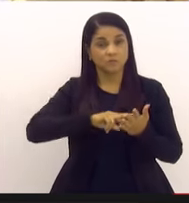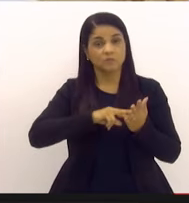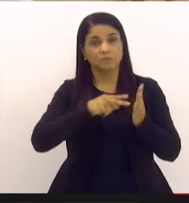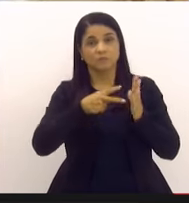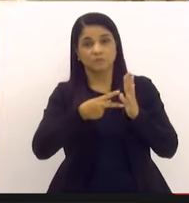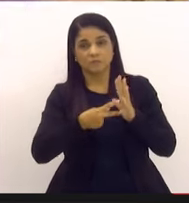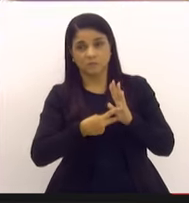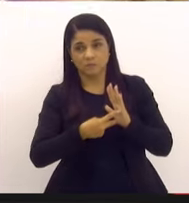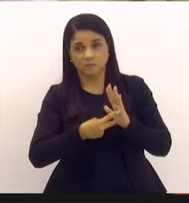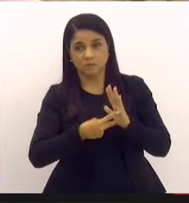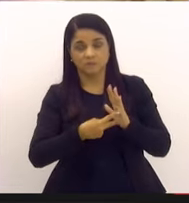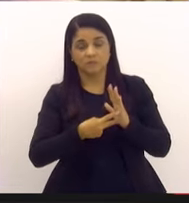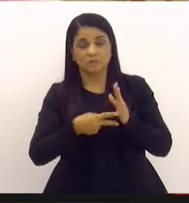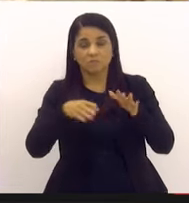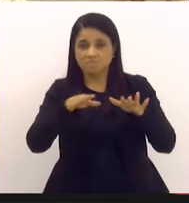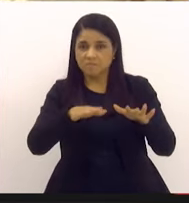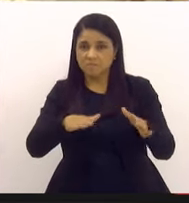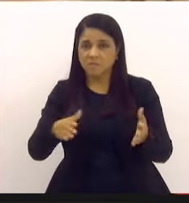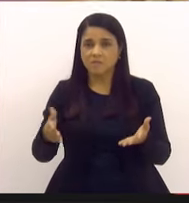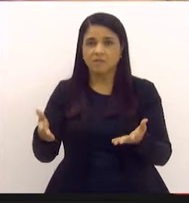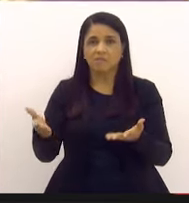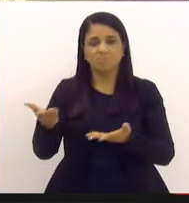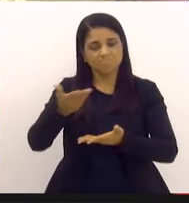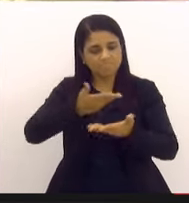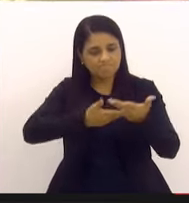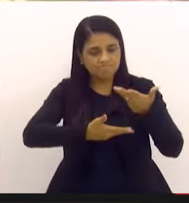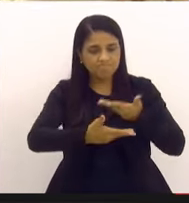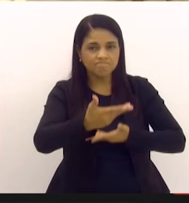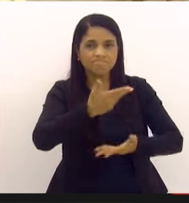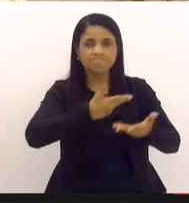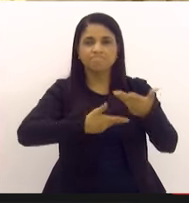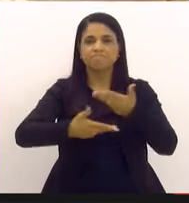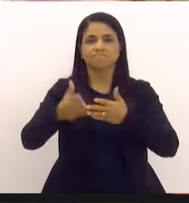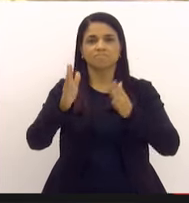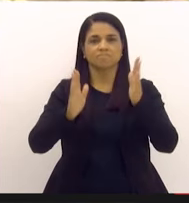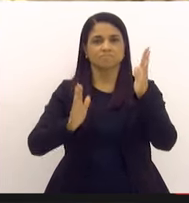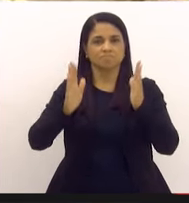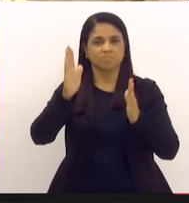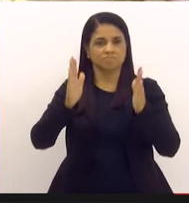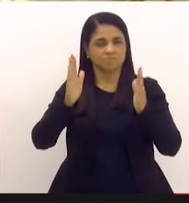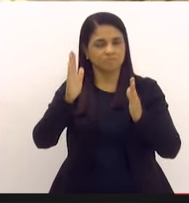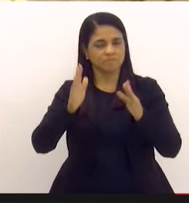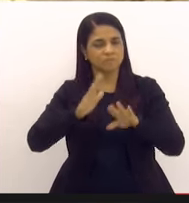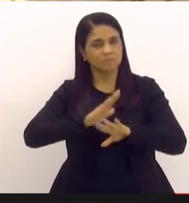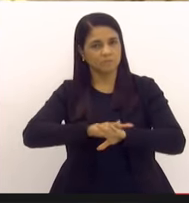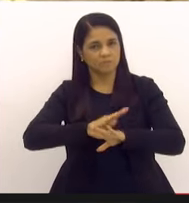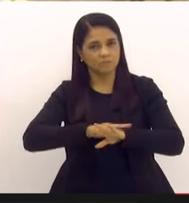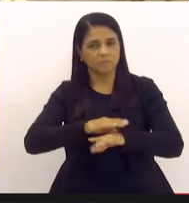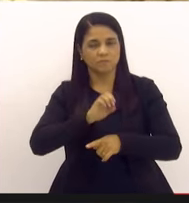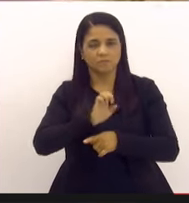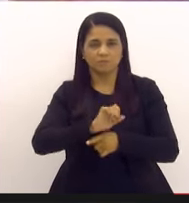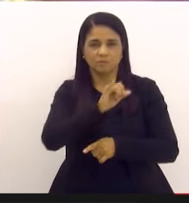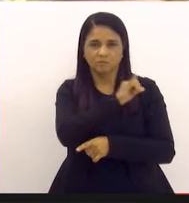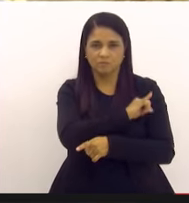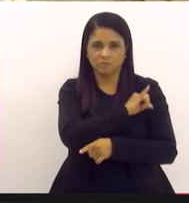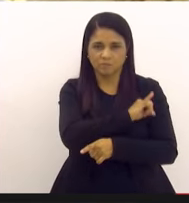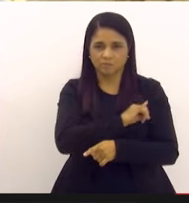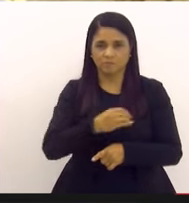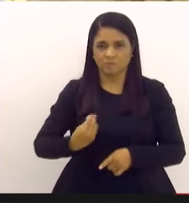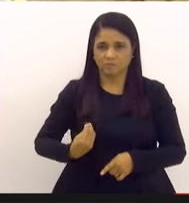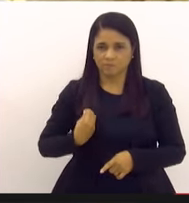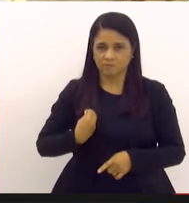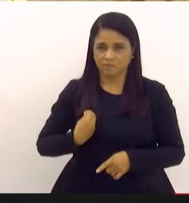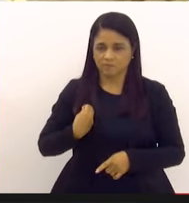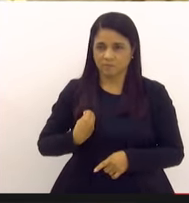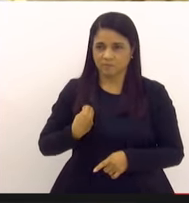de harmonizar este momento que o Estado do Rio está vivenciando, inclusive